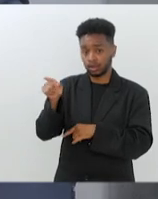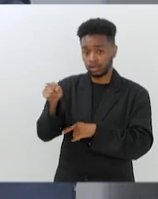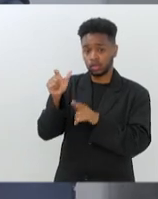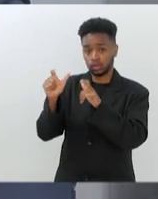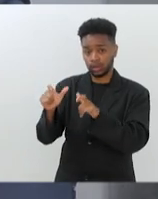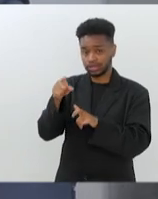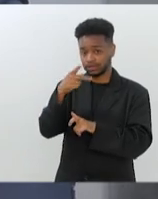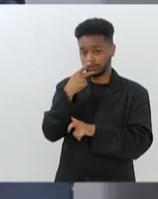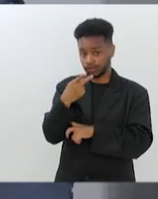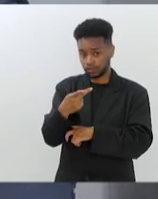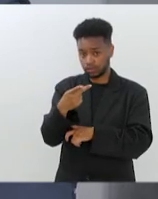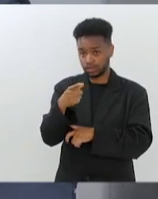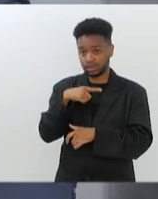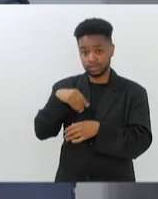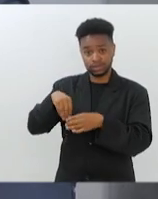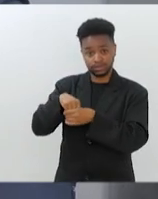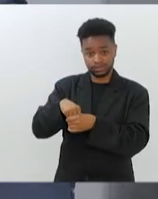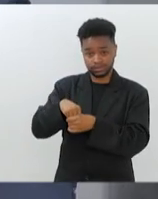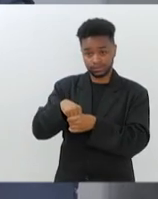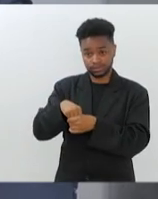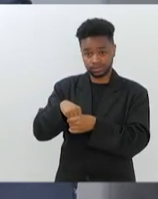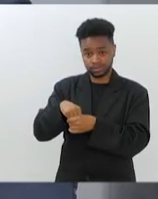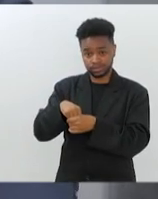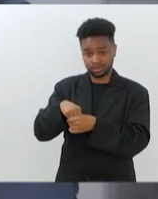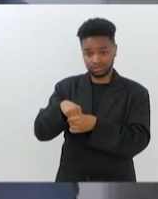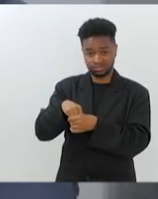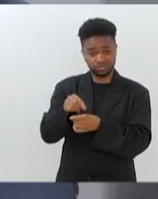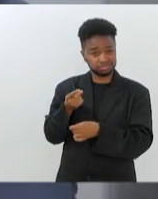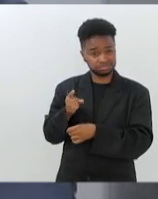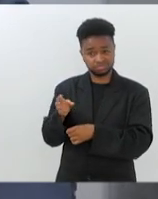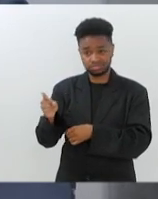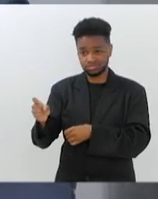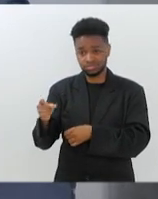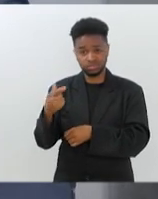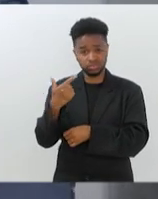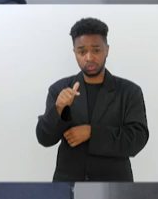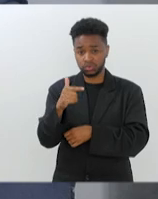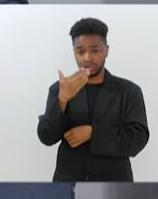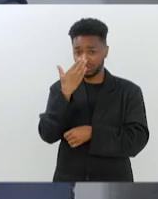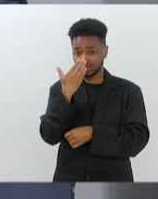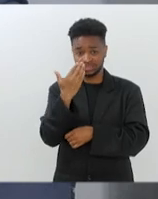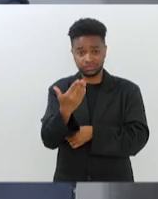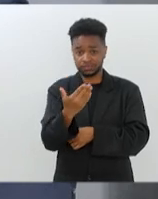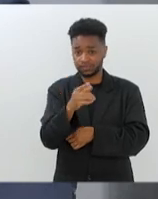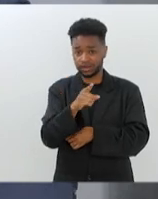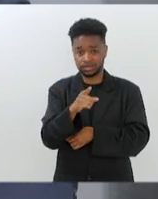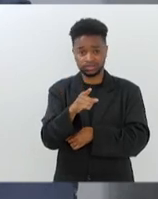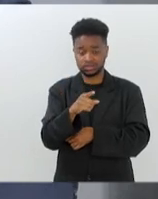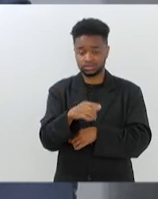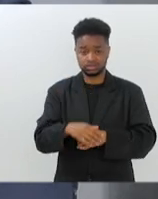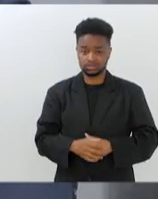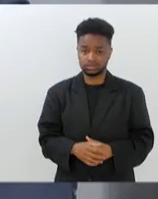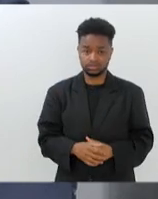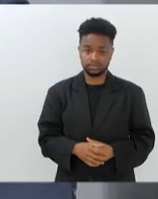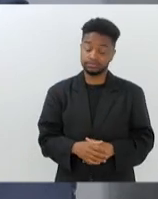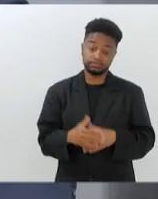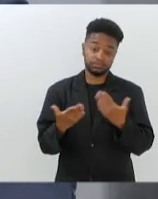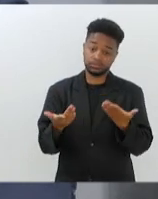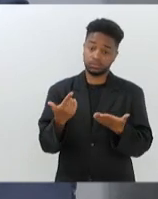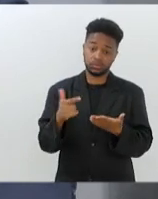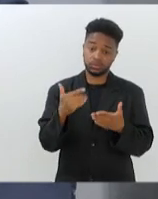refere fica dentro da parte interna do sambo nem voltar nem voltar da face para fora fica portanto não há